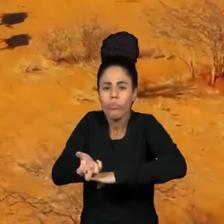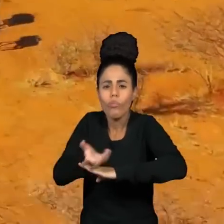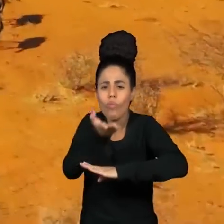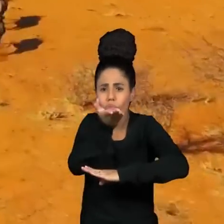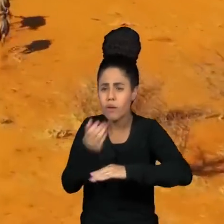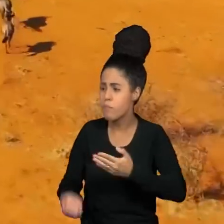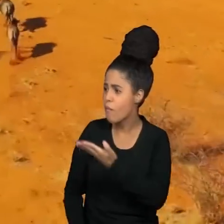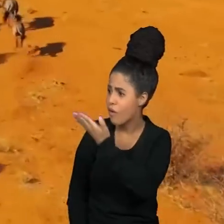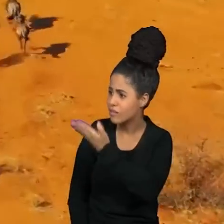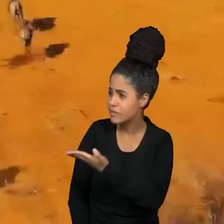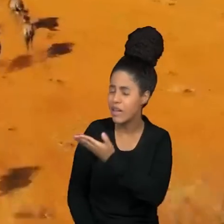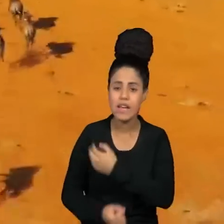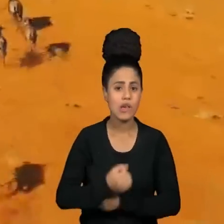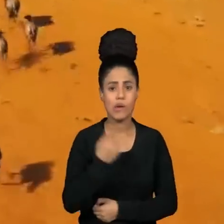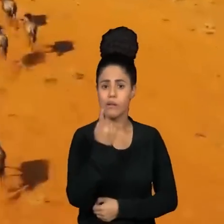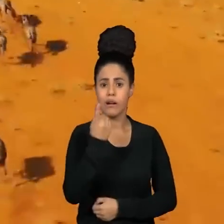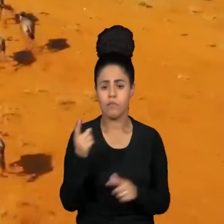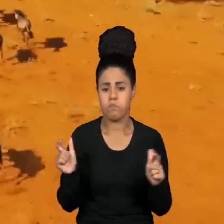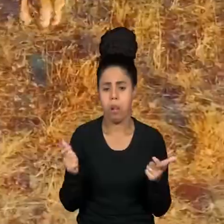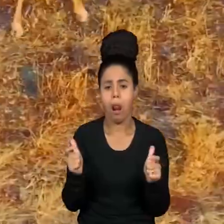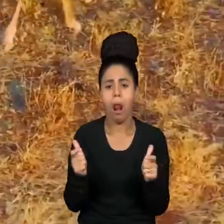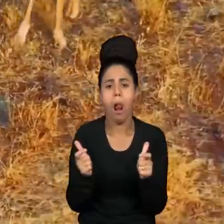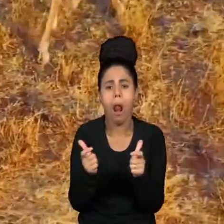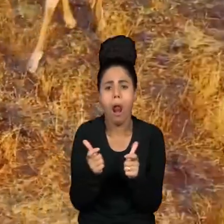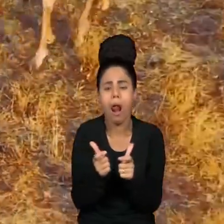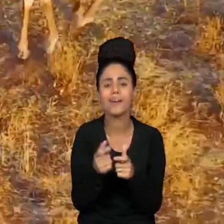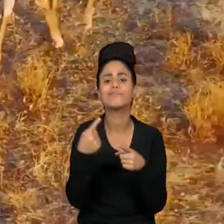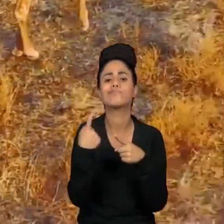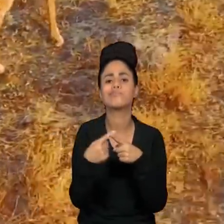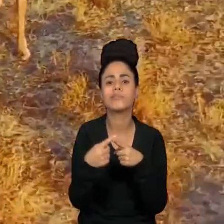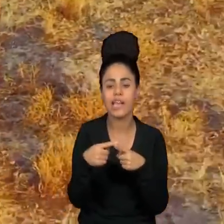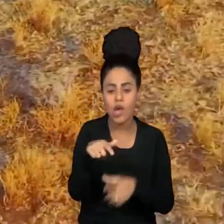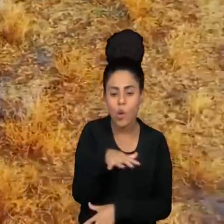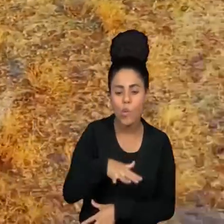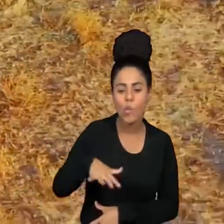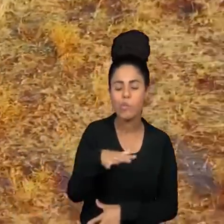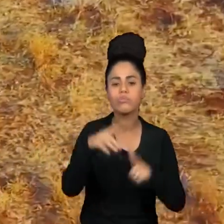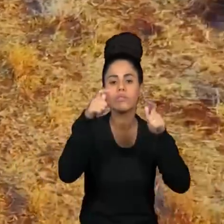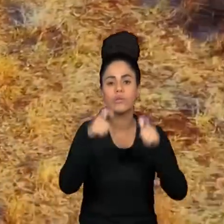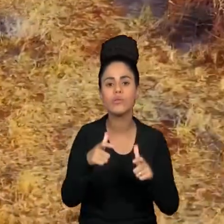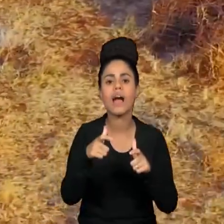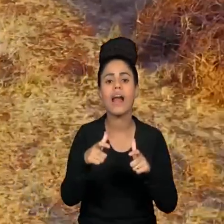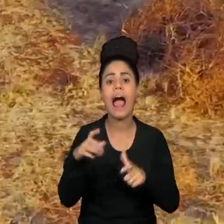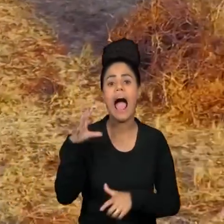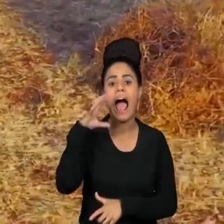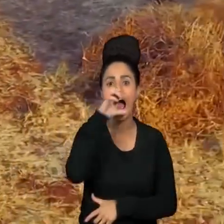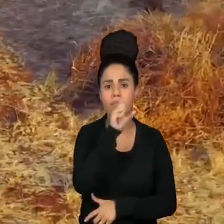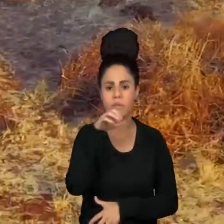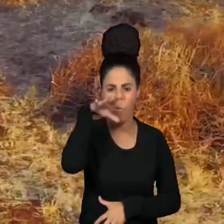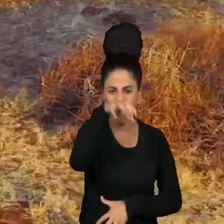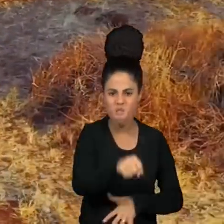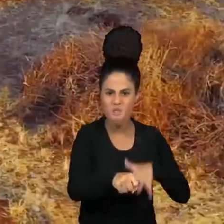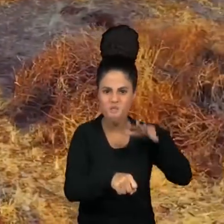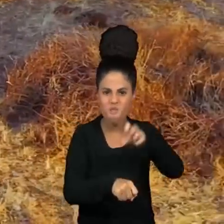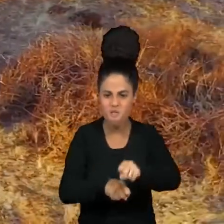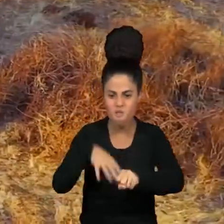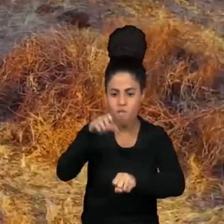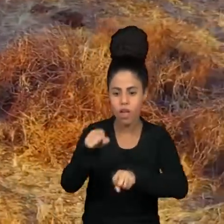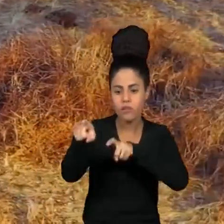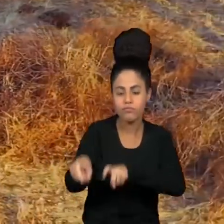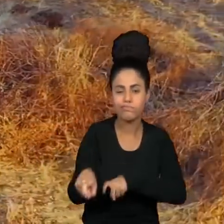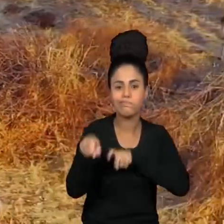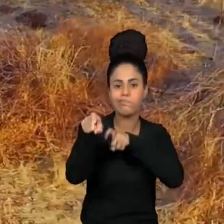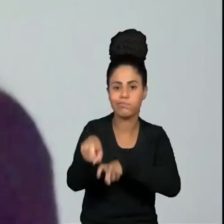são as primeiras a ser extintas, já que esses são territórios ocupados rapidamente por usos como a